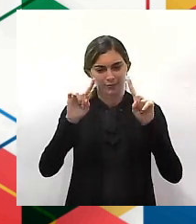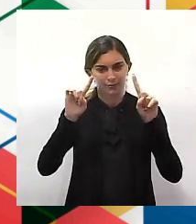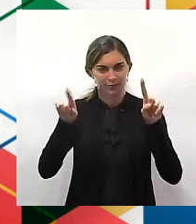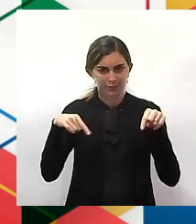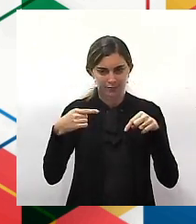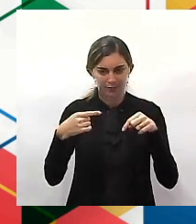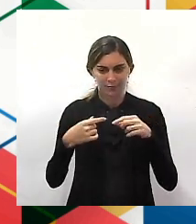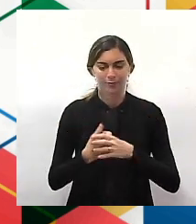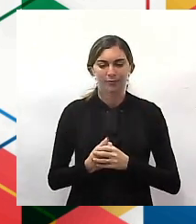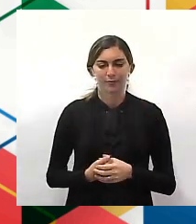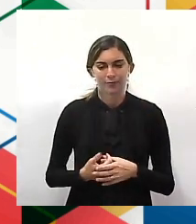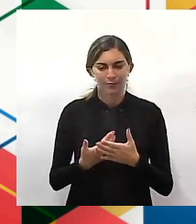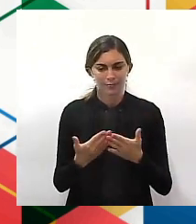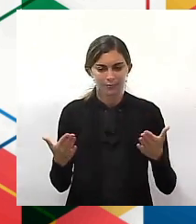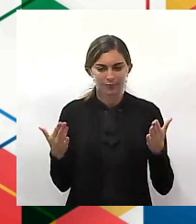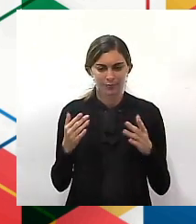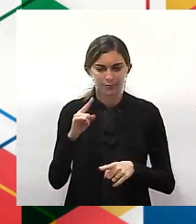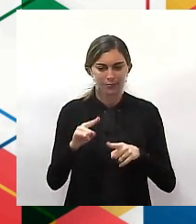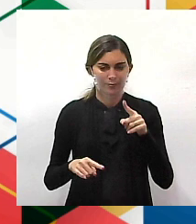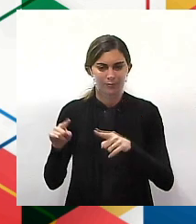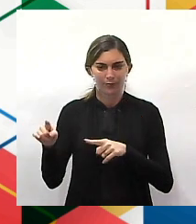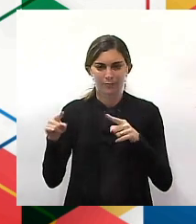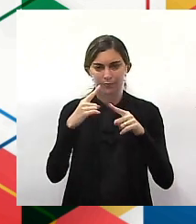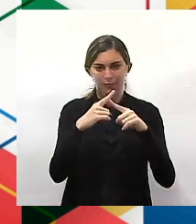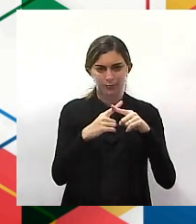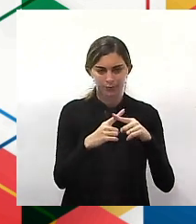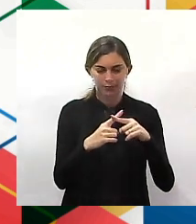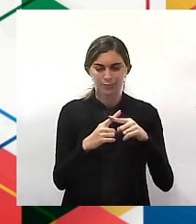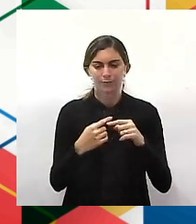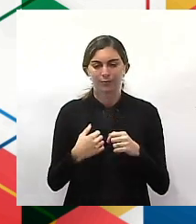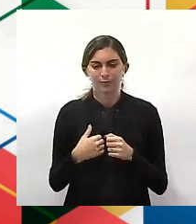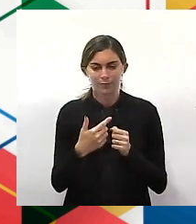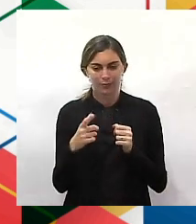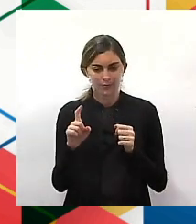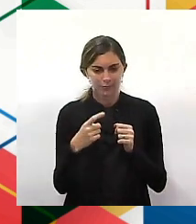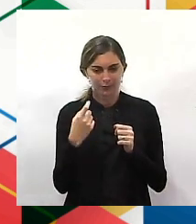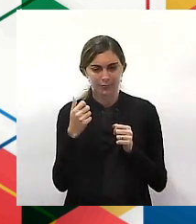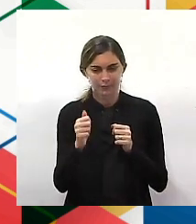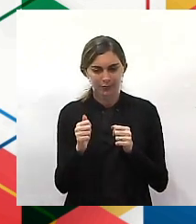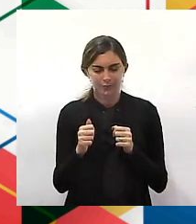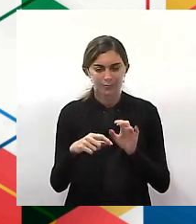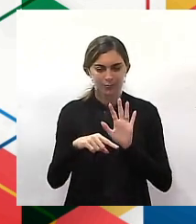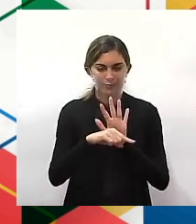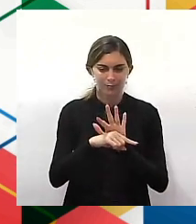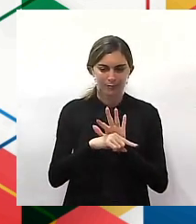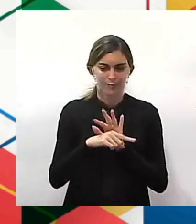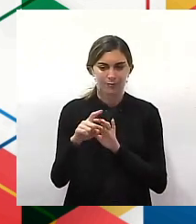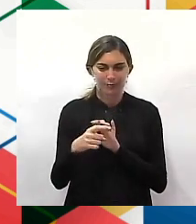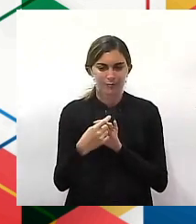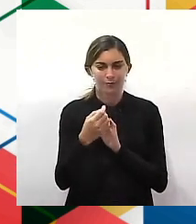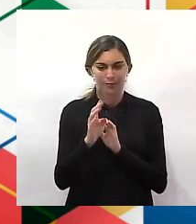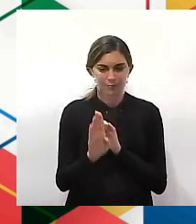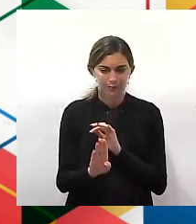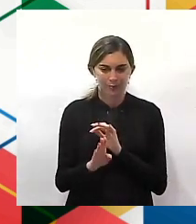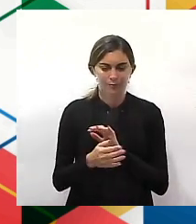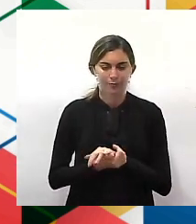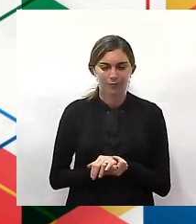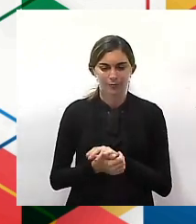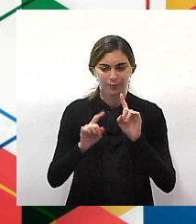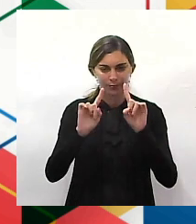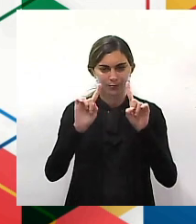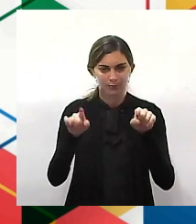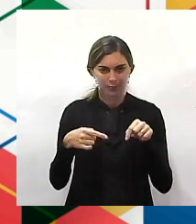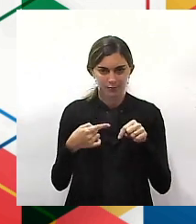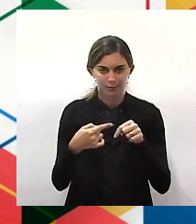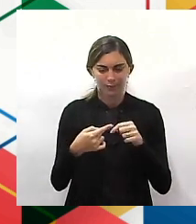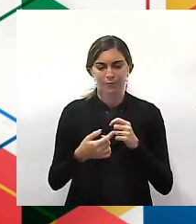entre parênteses. A variação de x ali embaixo vai ser o x de A menos o x de B. Coloca isso